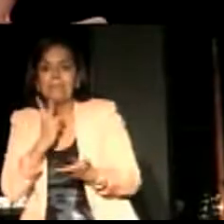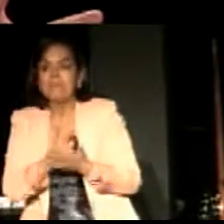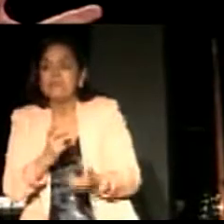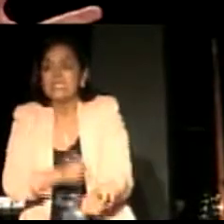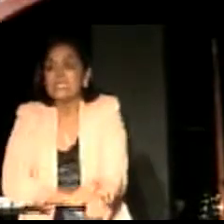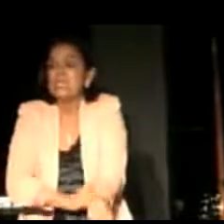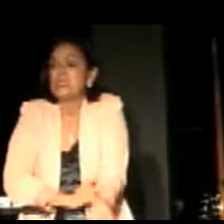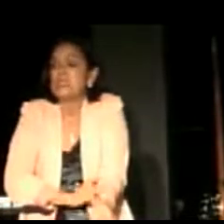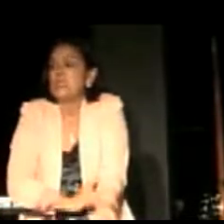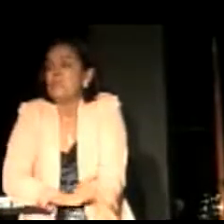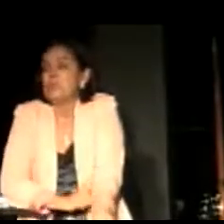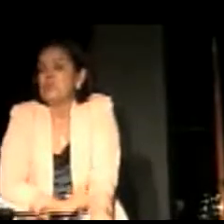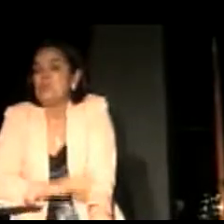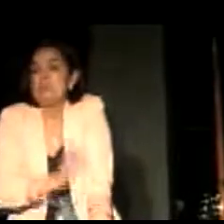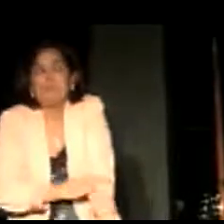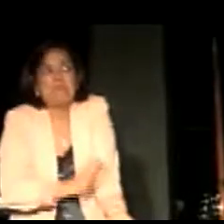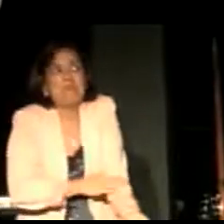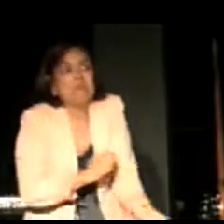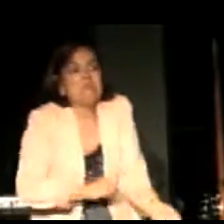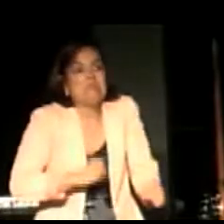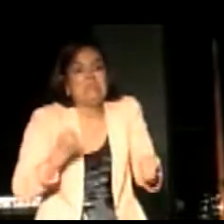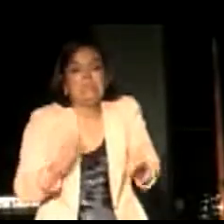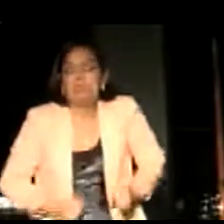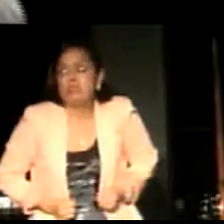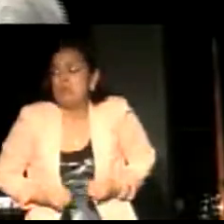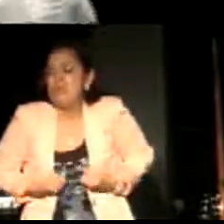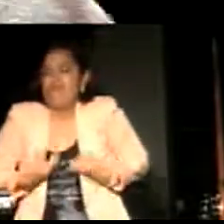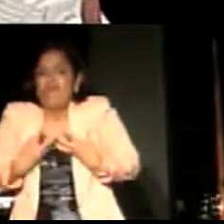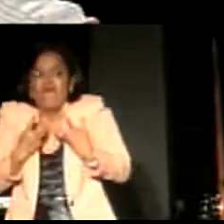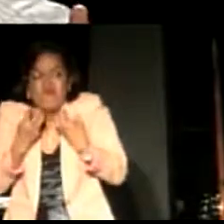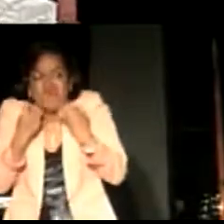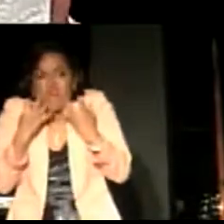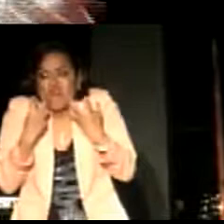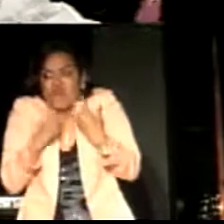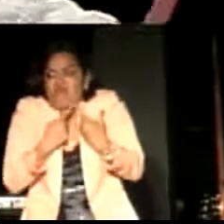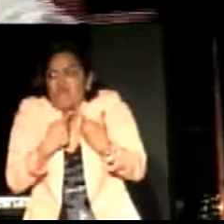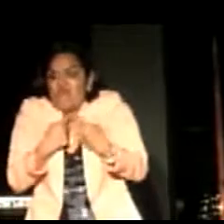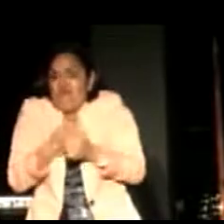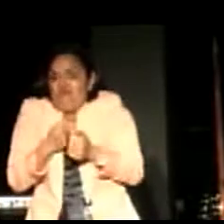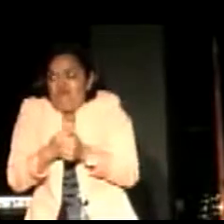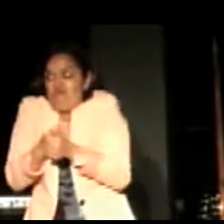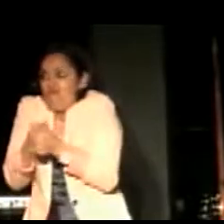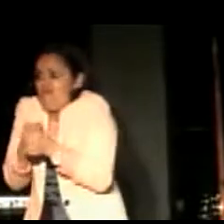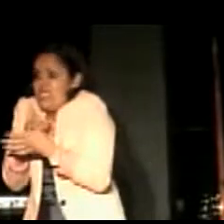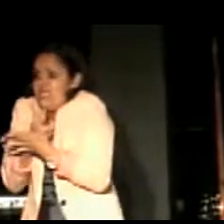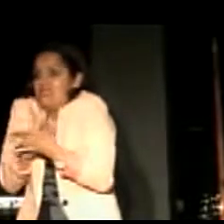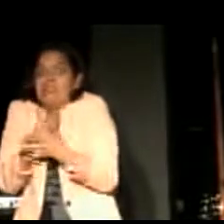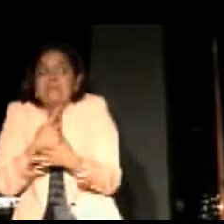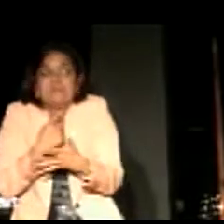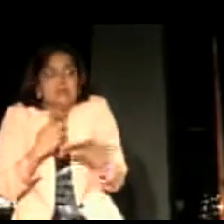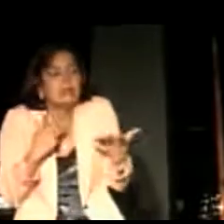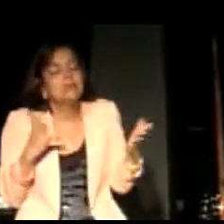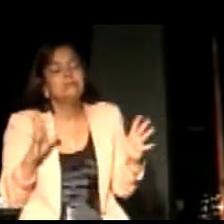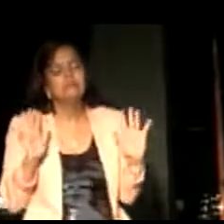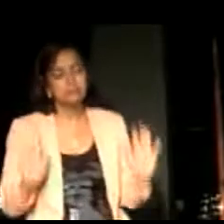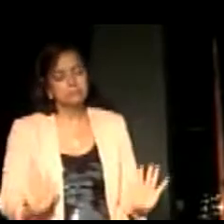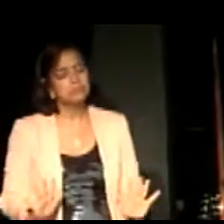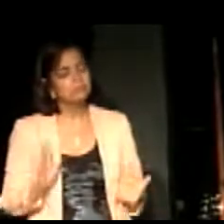sanguíneo, mesmo que você sobe aquele calor, não, disponha-se,